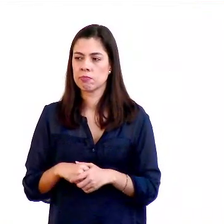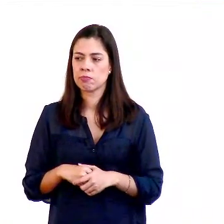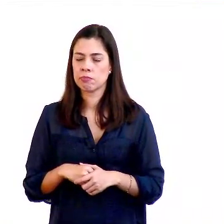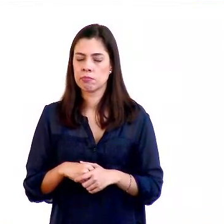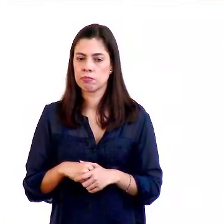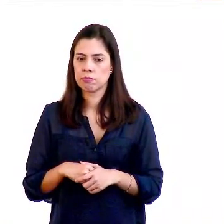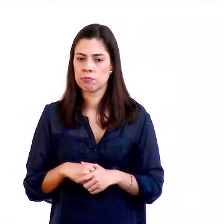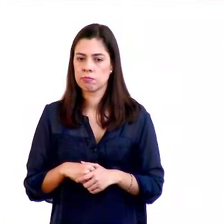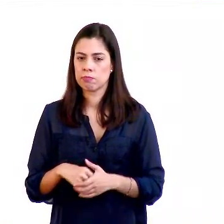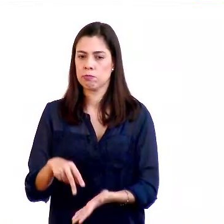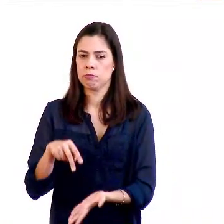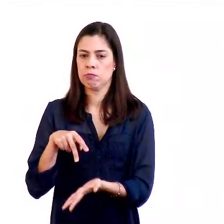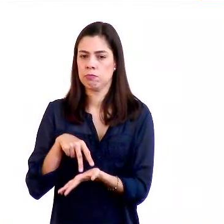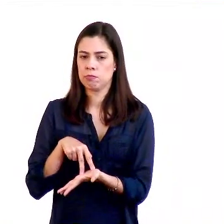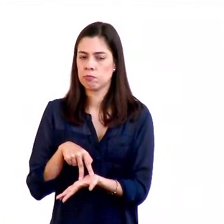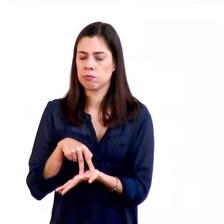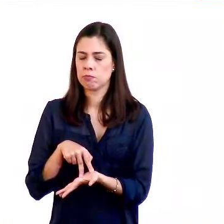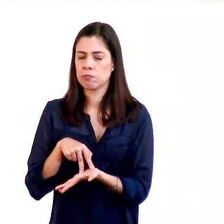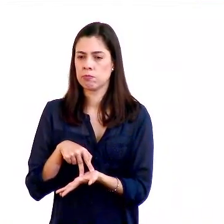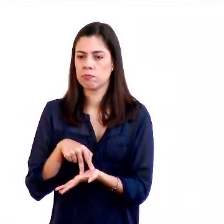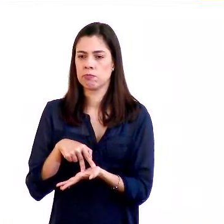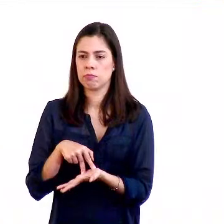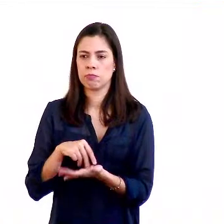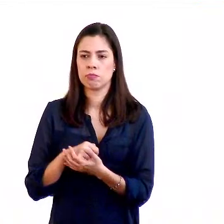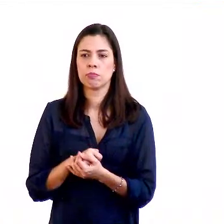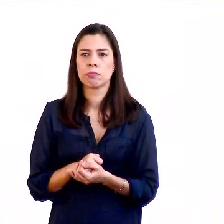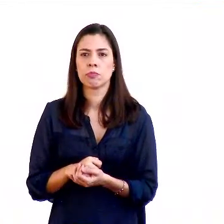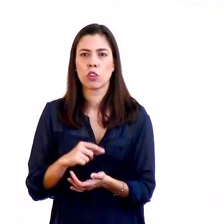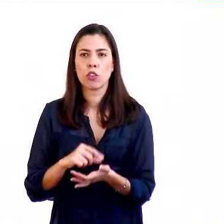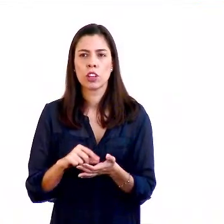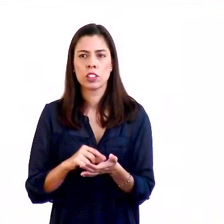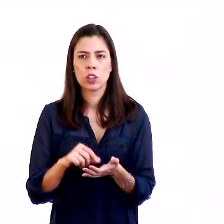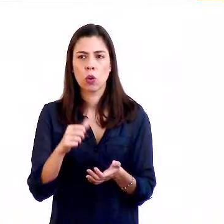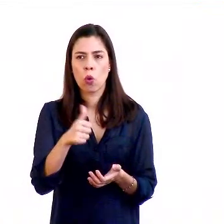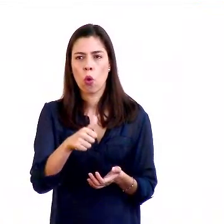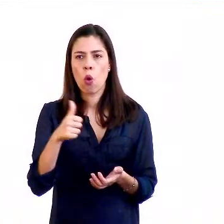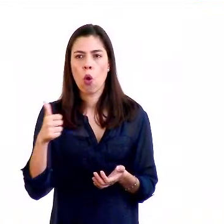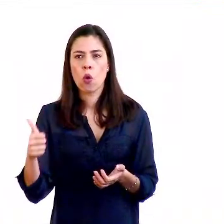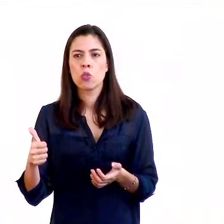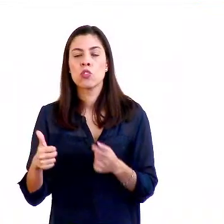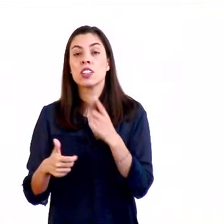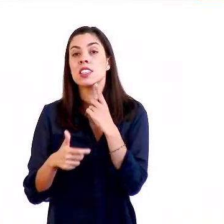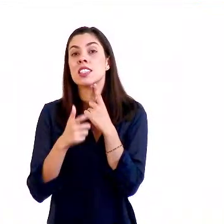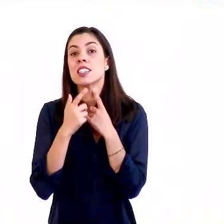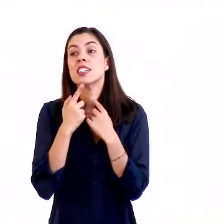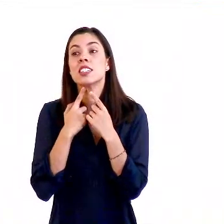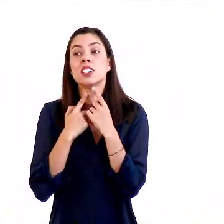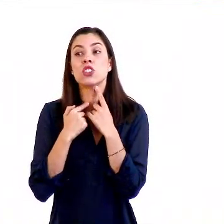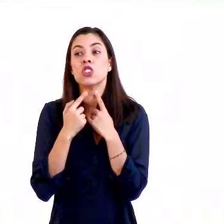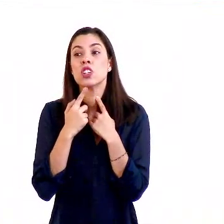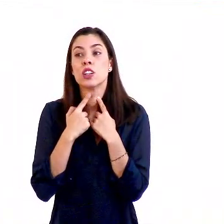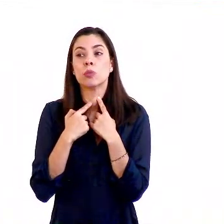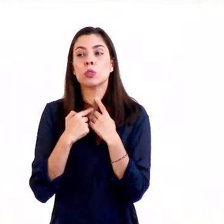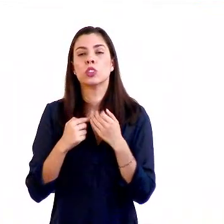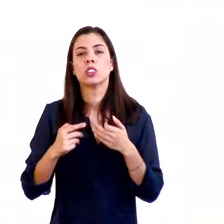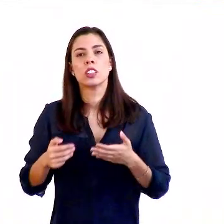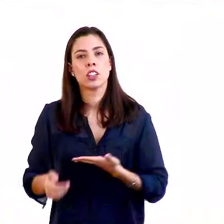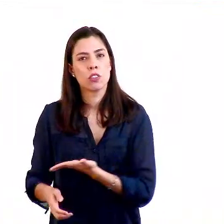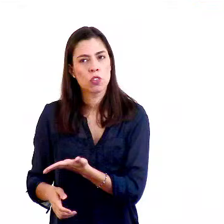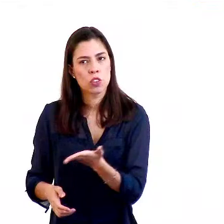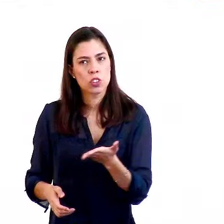perseverança. Notem, ele diz no verso 11, desejamos, porém,